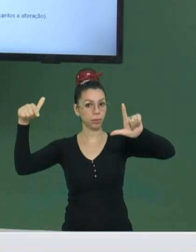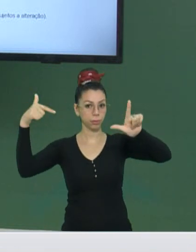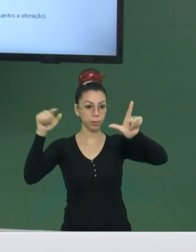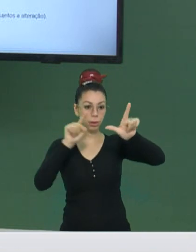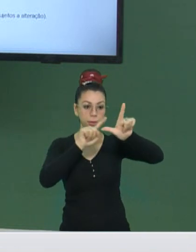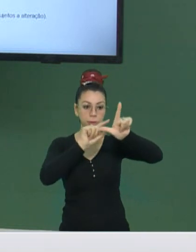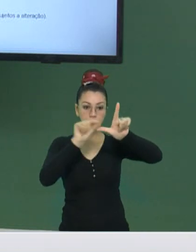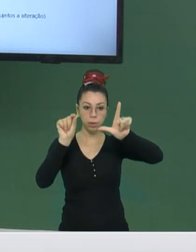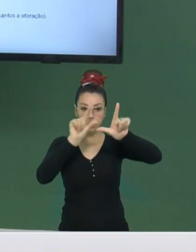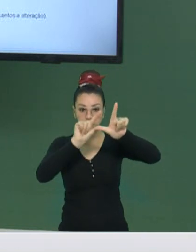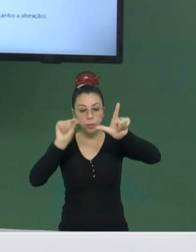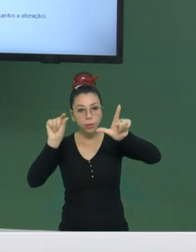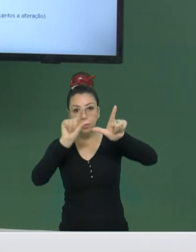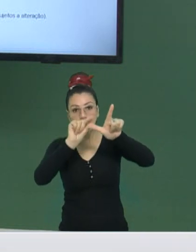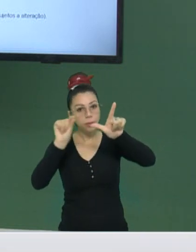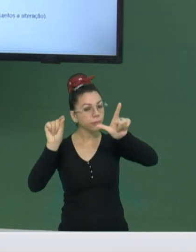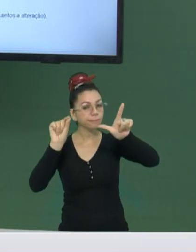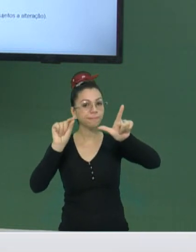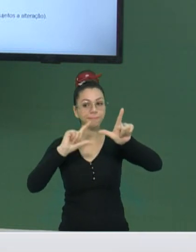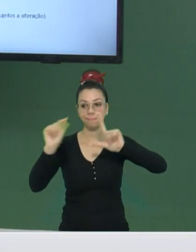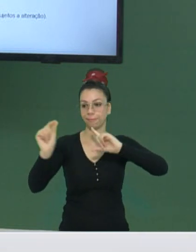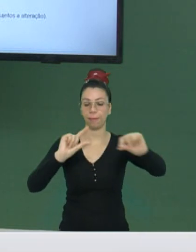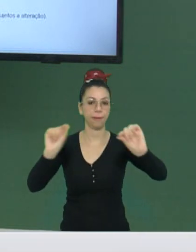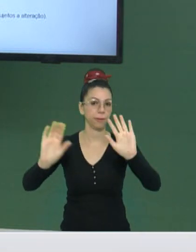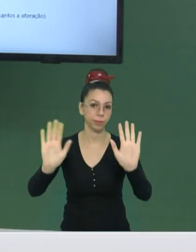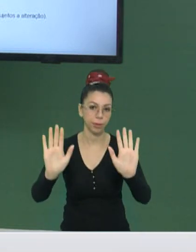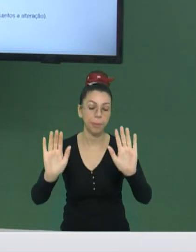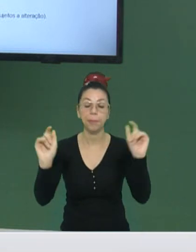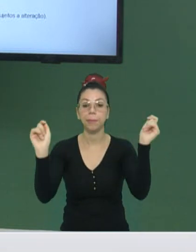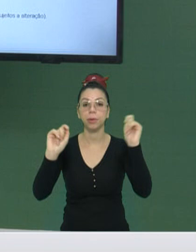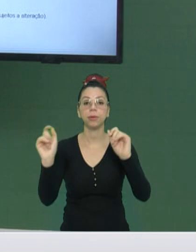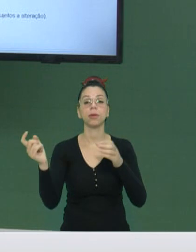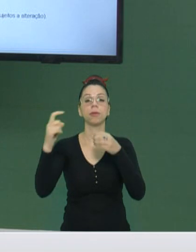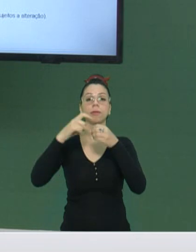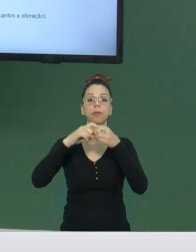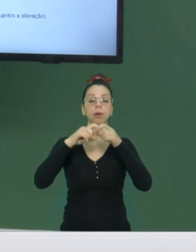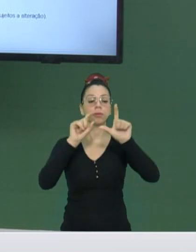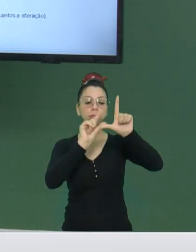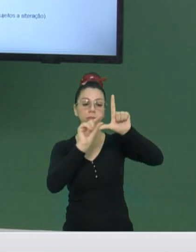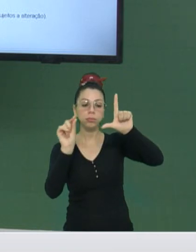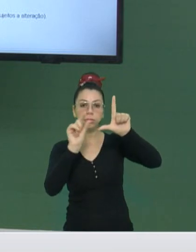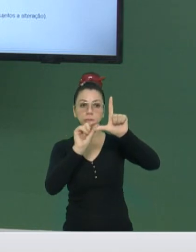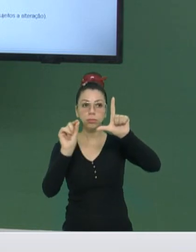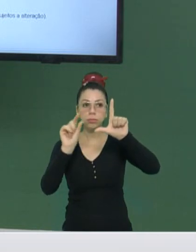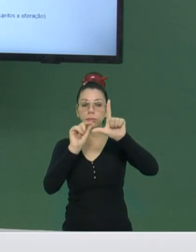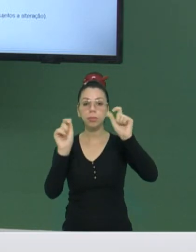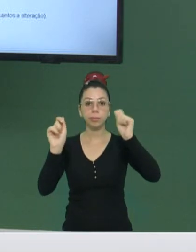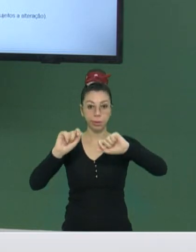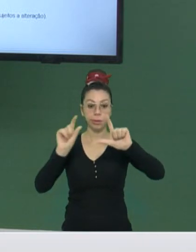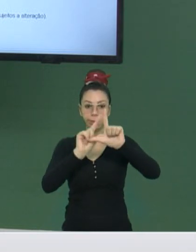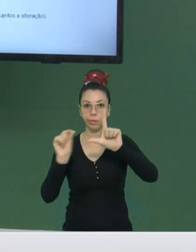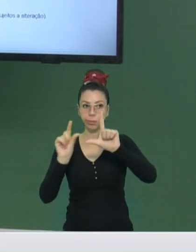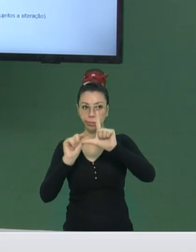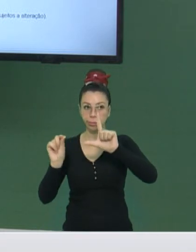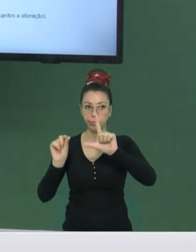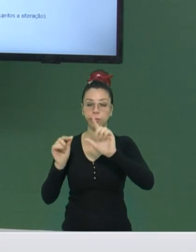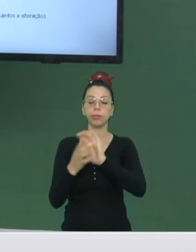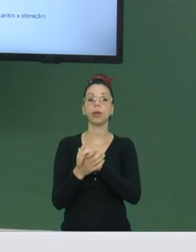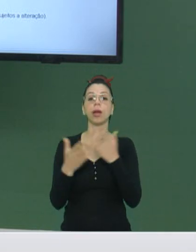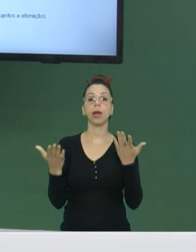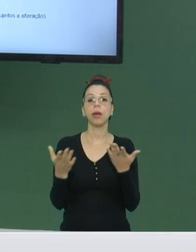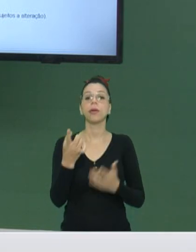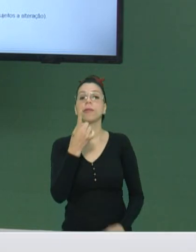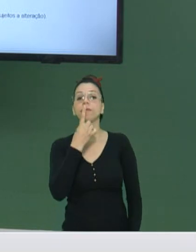nós não vamos sair para lugar nenhum. Temos que olhar sempre a legenda. Então, fez gráfico, tem que ter legenda. O que está em